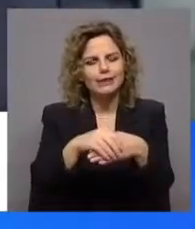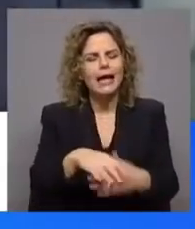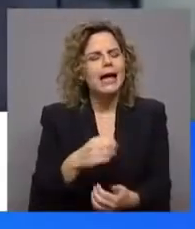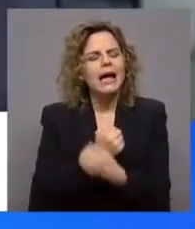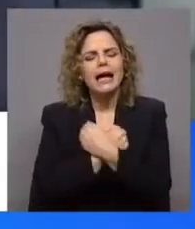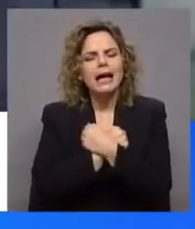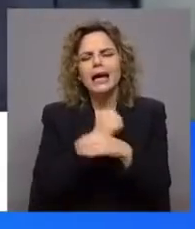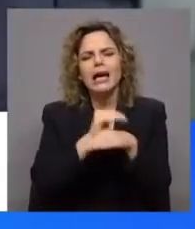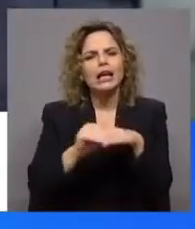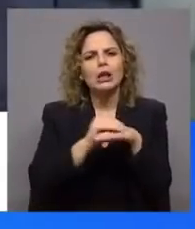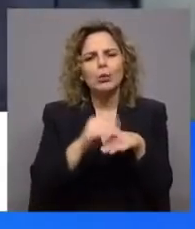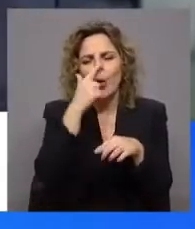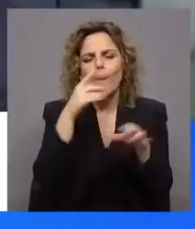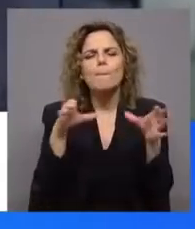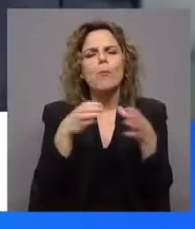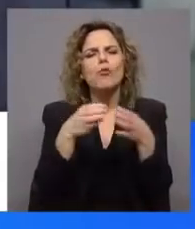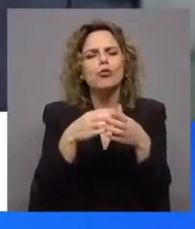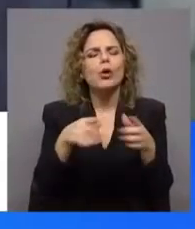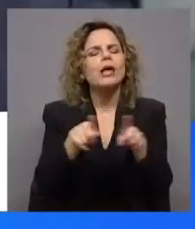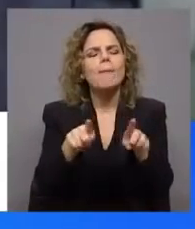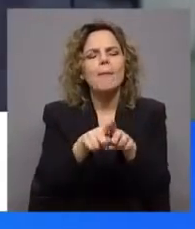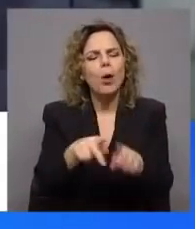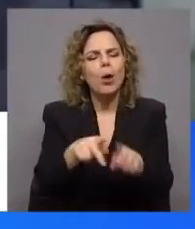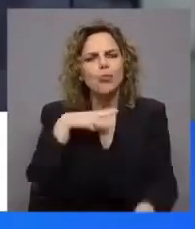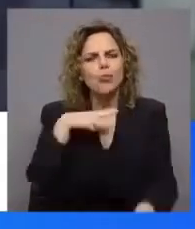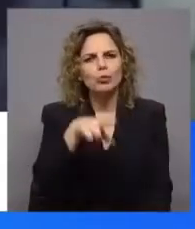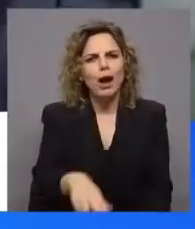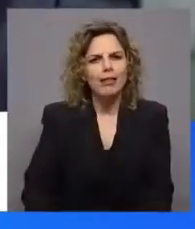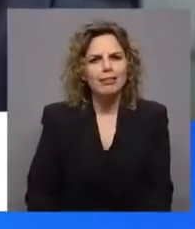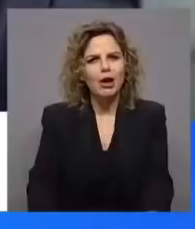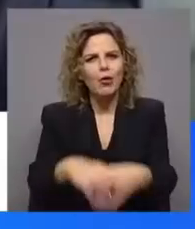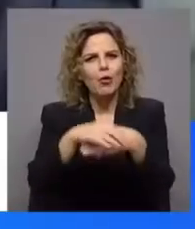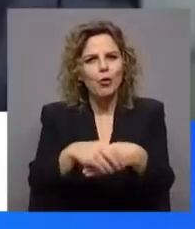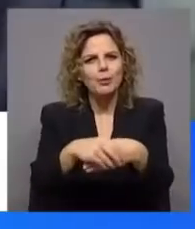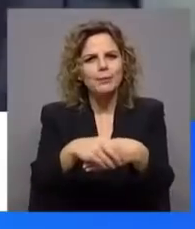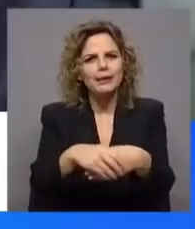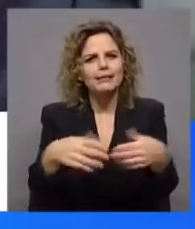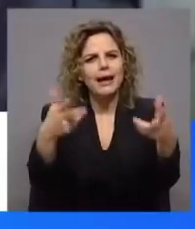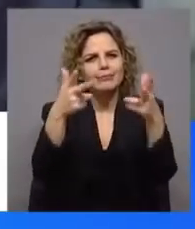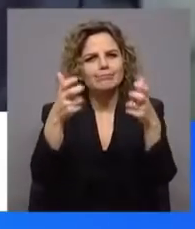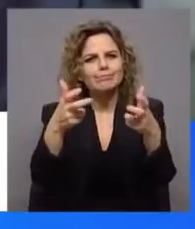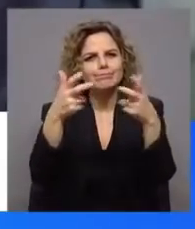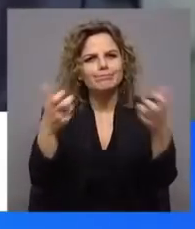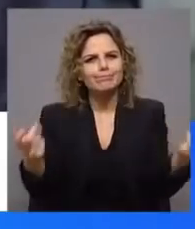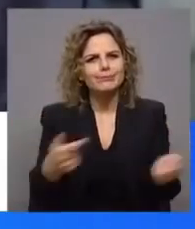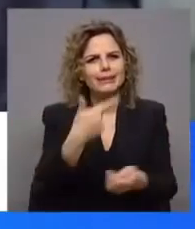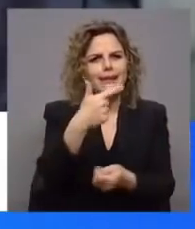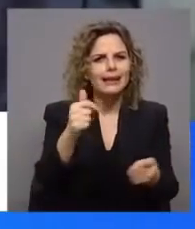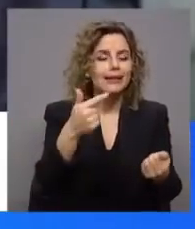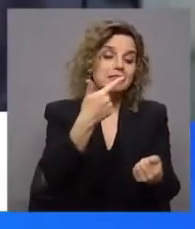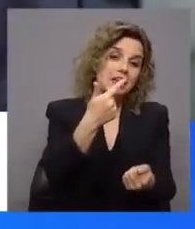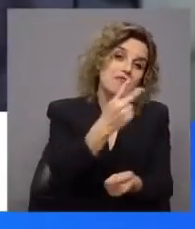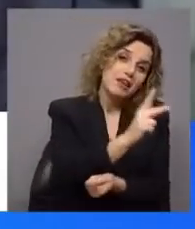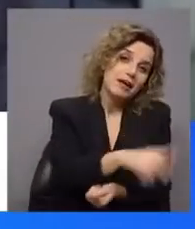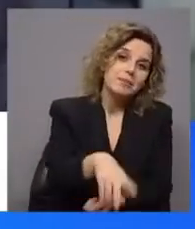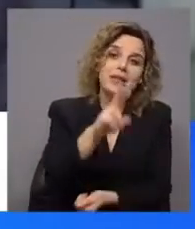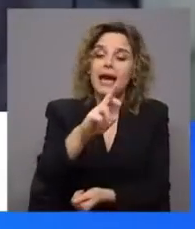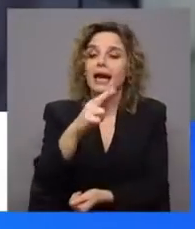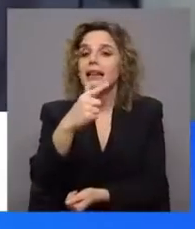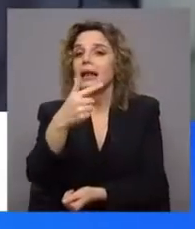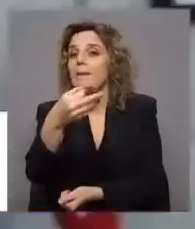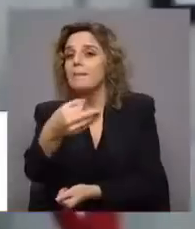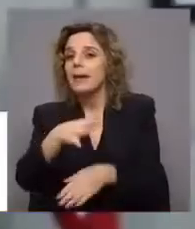de Portugal, e cumprimentar os ouvintes da TV RTP por essa entrevista. Bem,